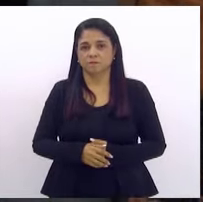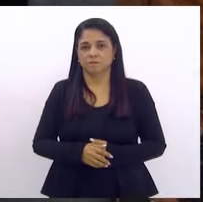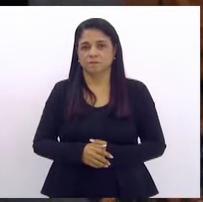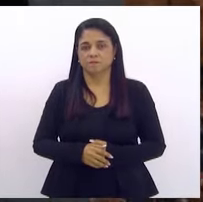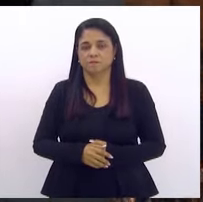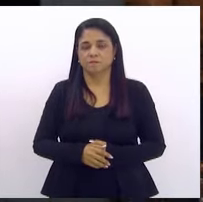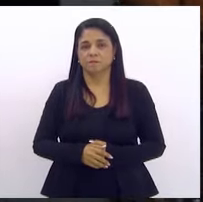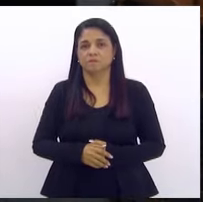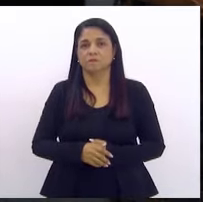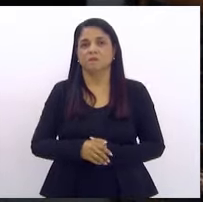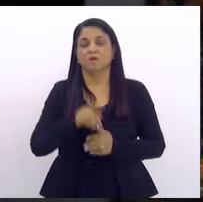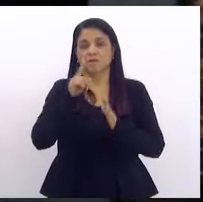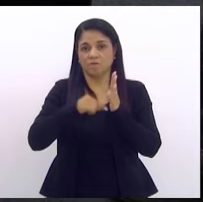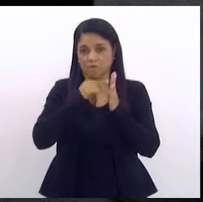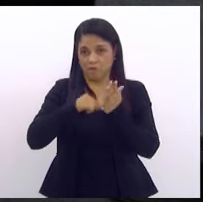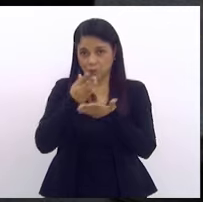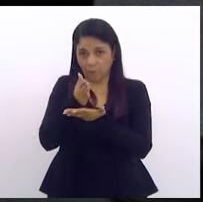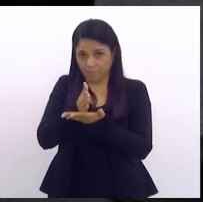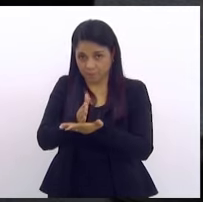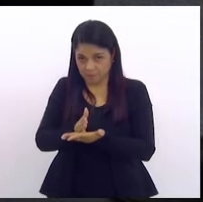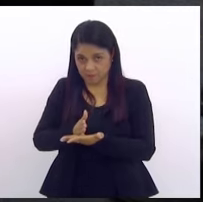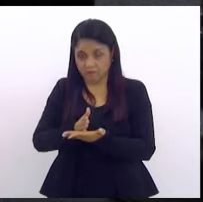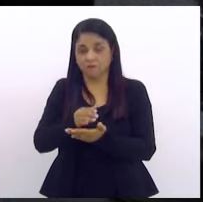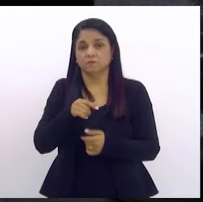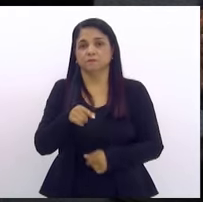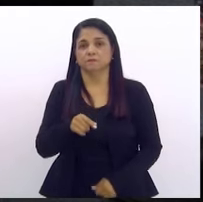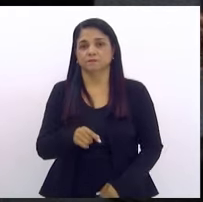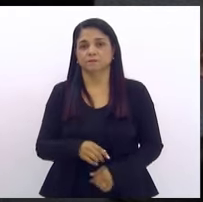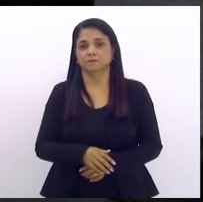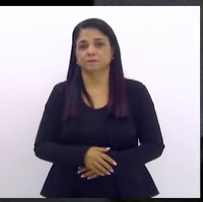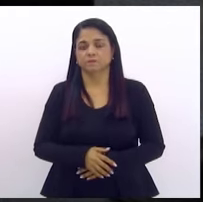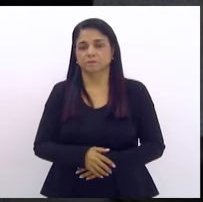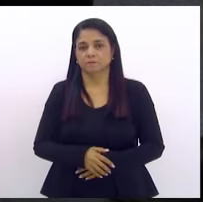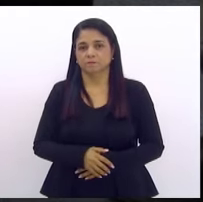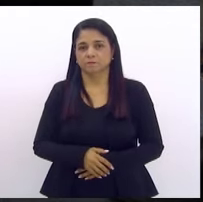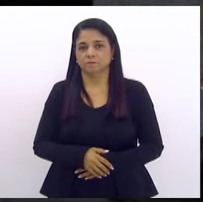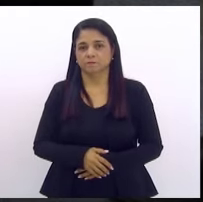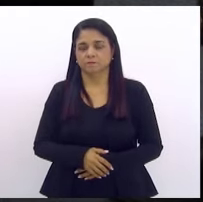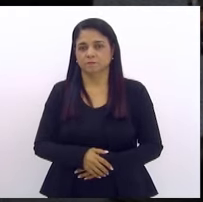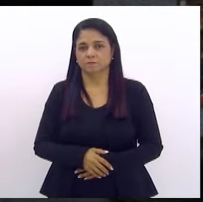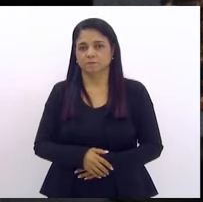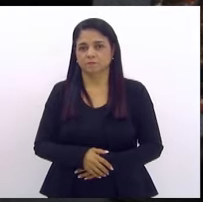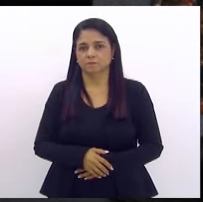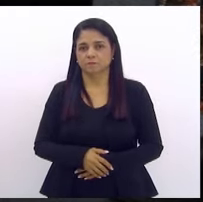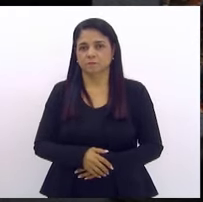Outro voto parcial, que é o